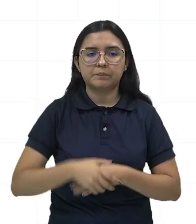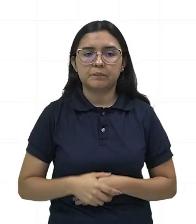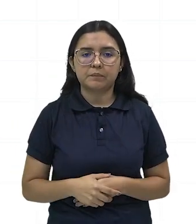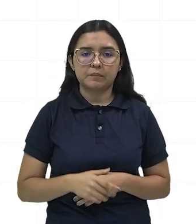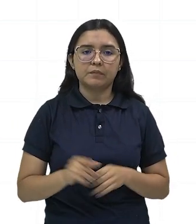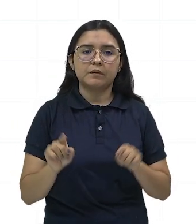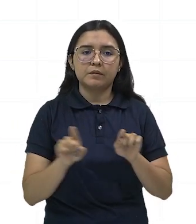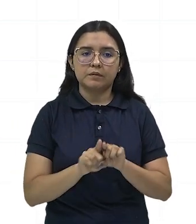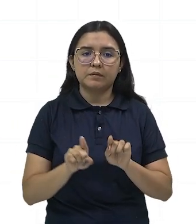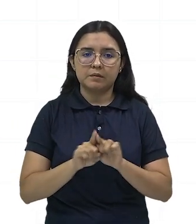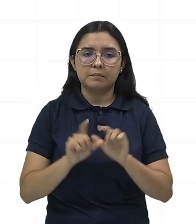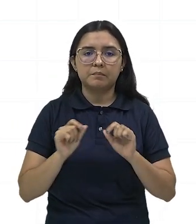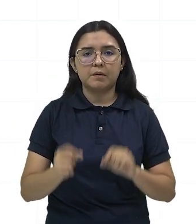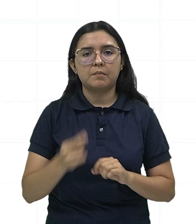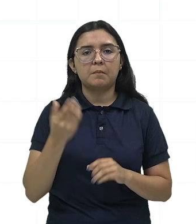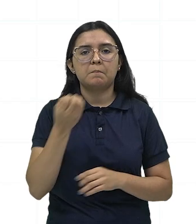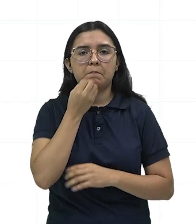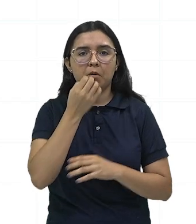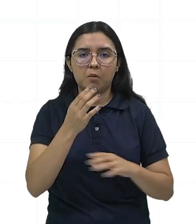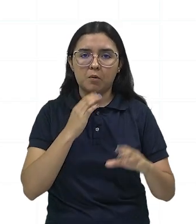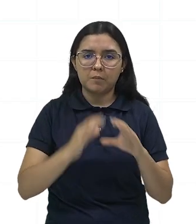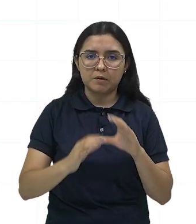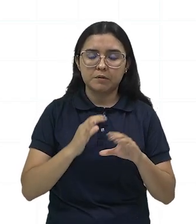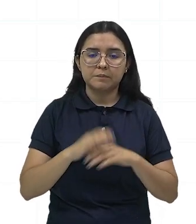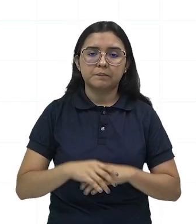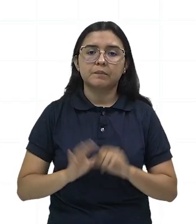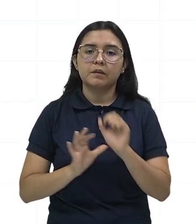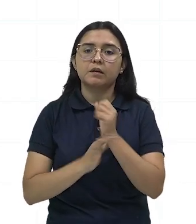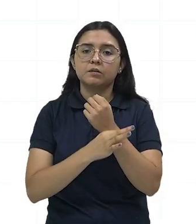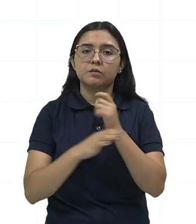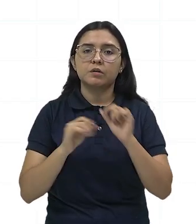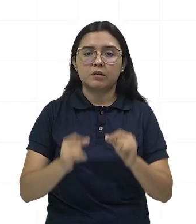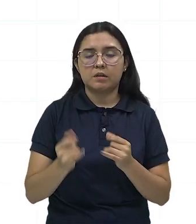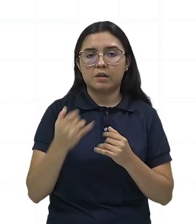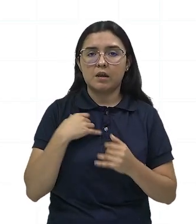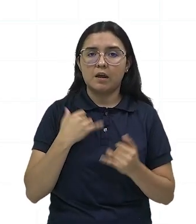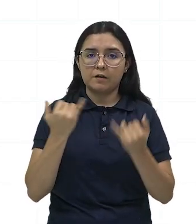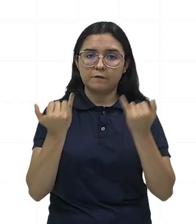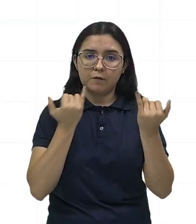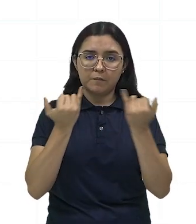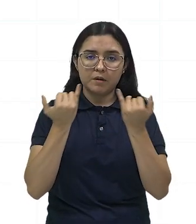Ajuda também na efetividade da comunicação. Coesão ajuda a garantir que a mensagem do autor